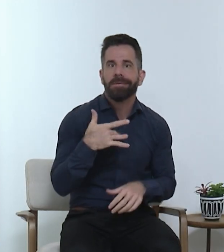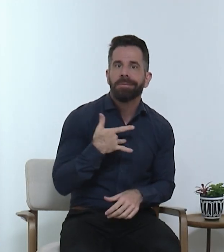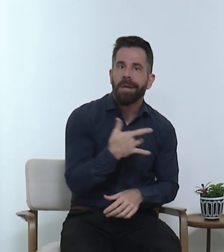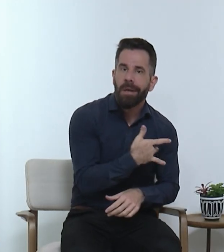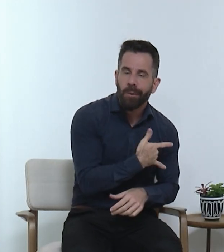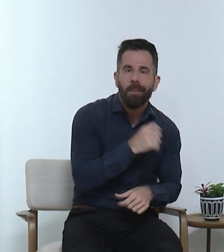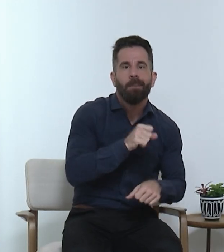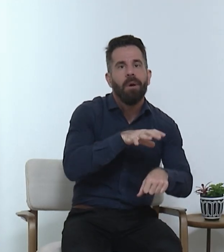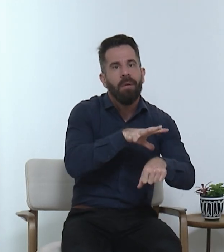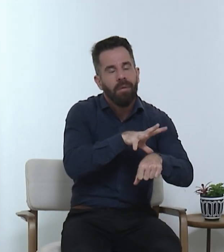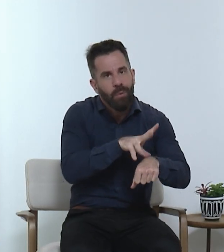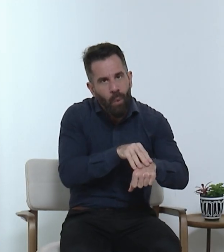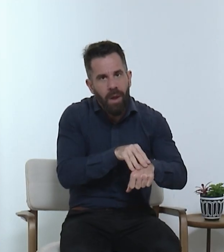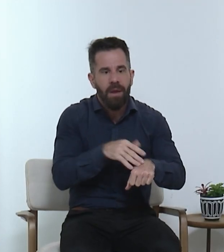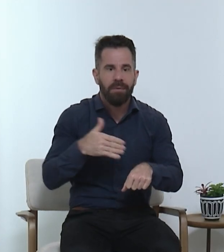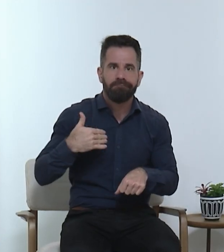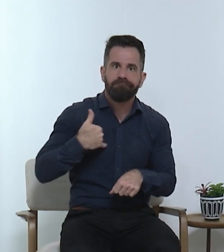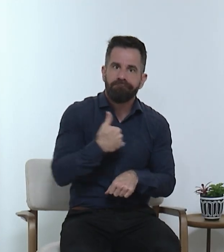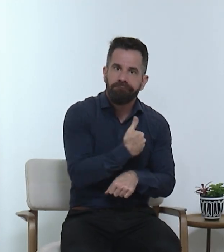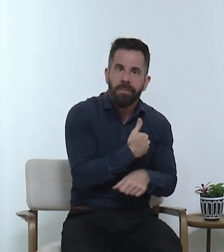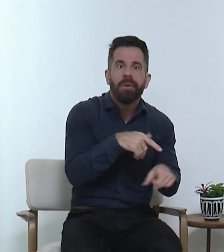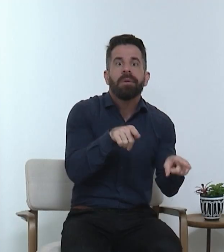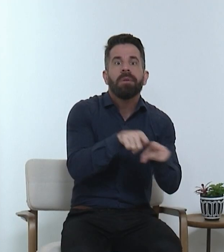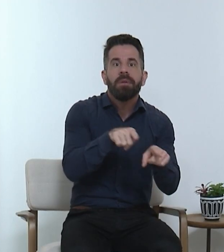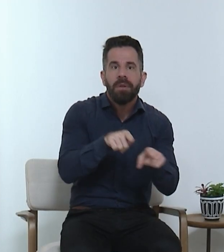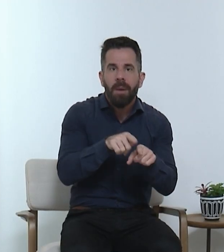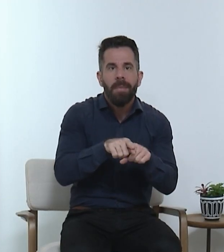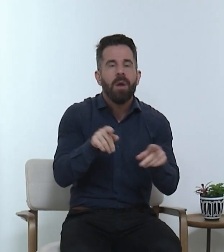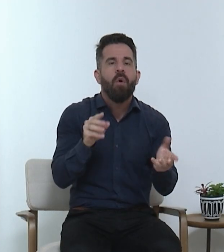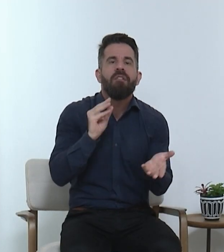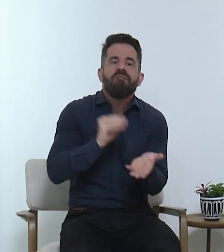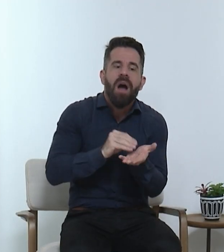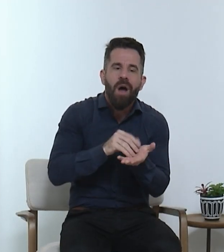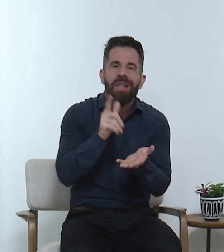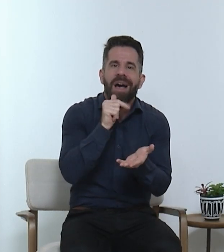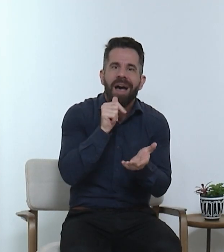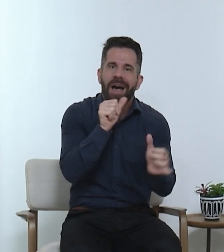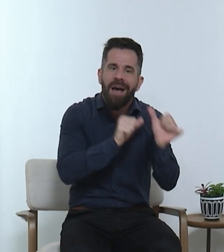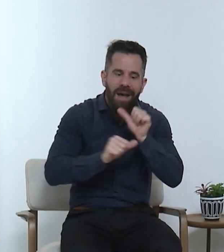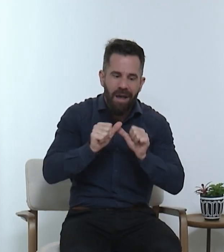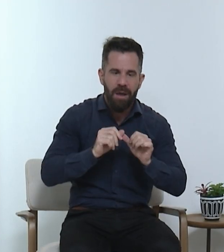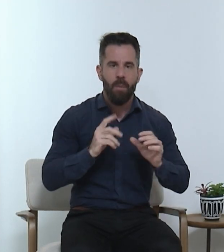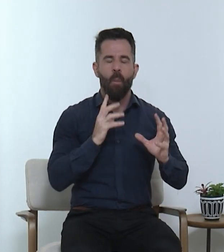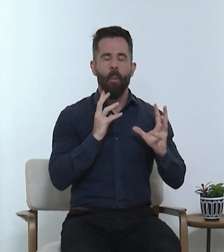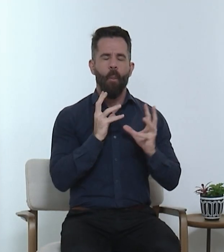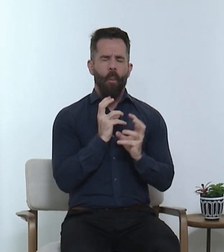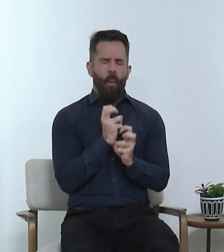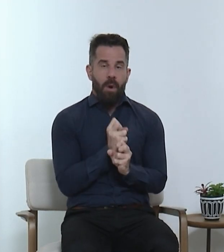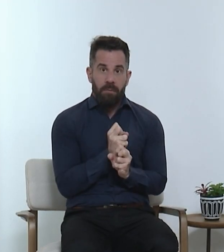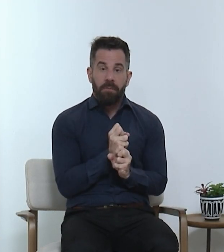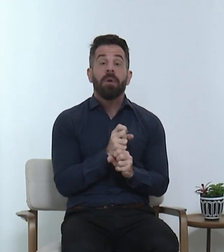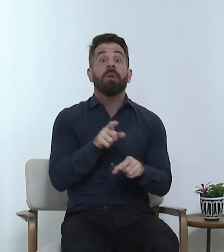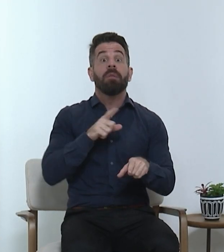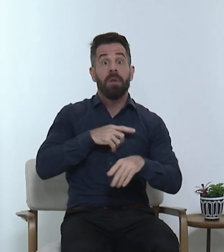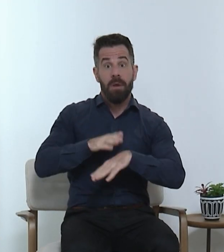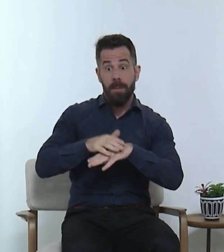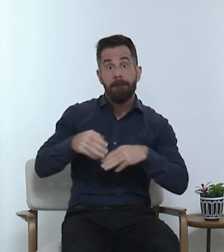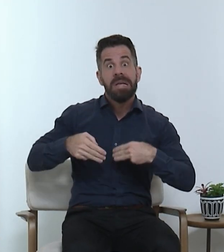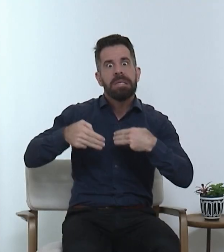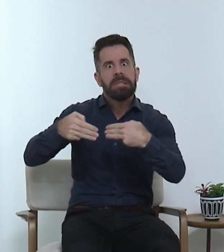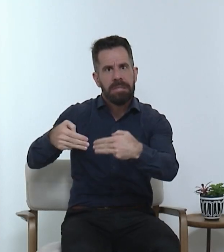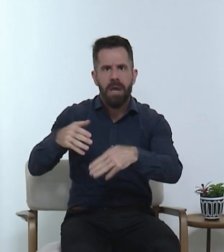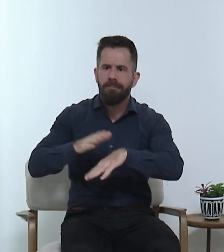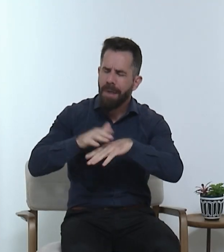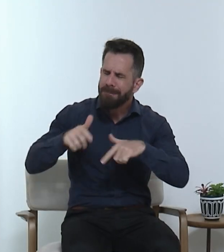respiratórios e desidratação. Por isso, o Ministério da Saúde apresentou novas medidas para fortalecer a capacidade de resposta